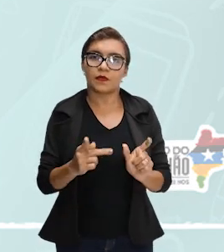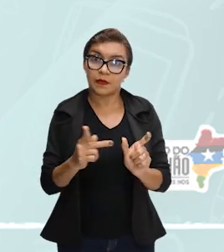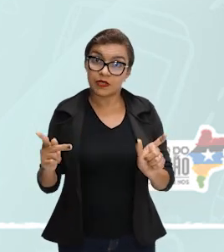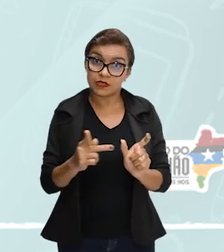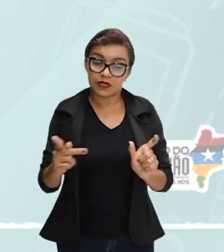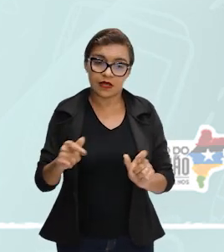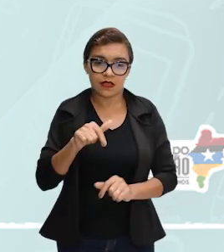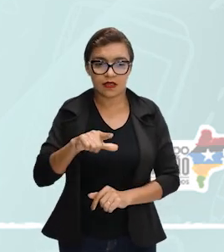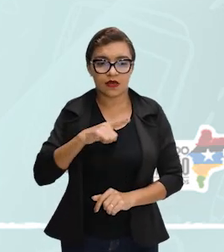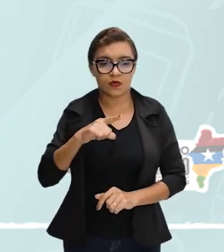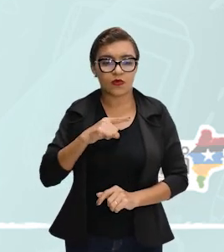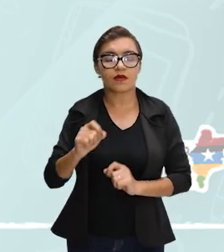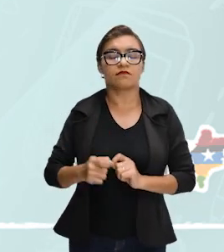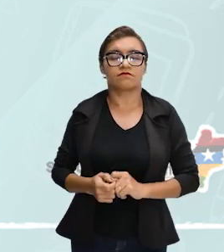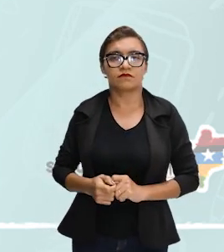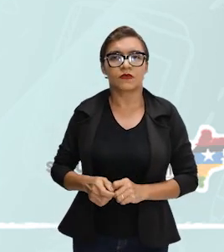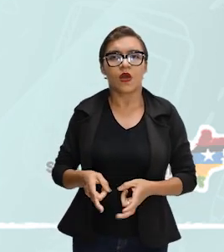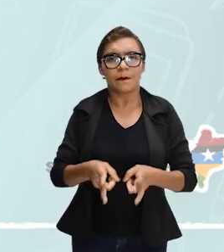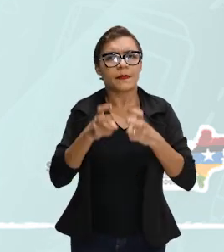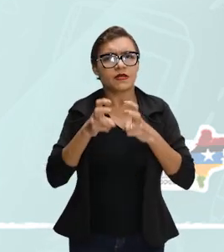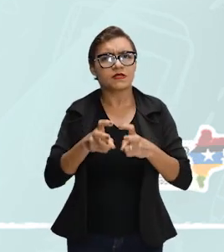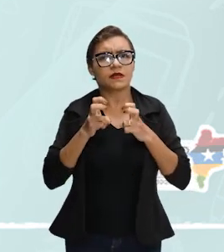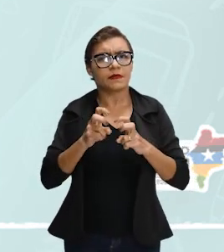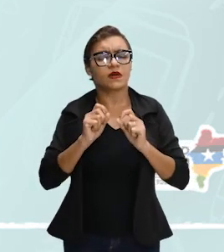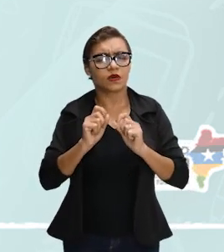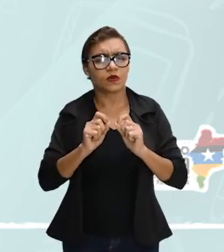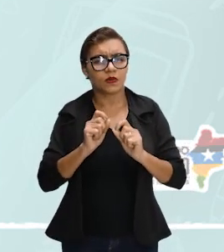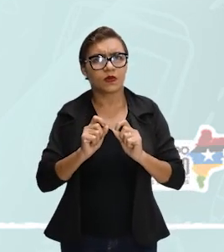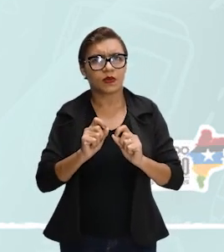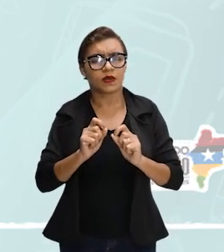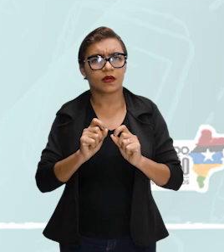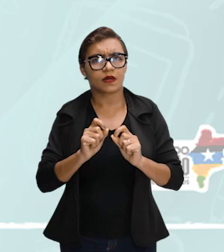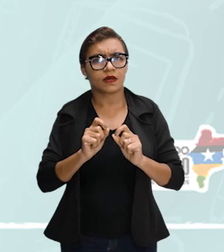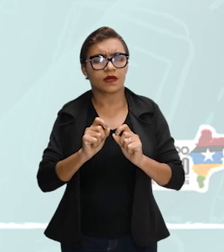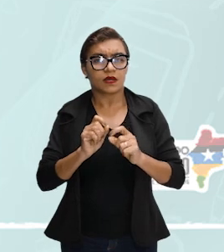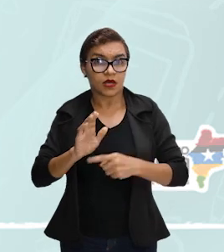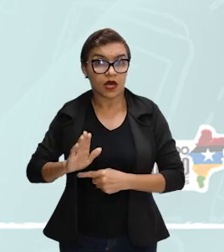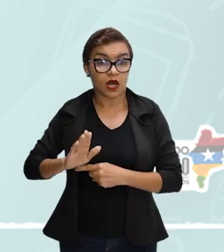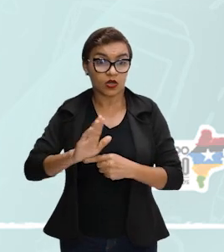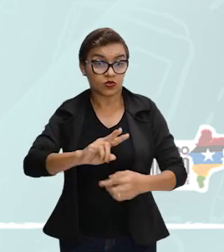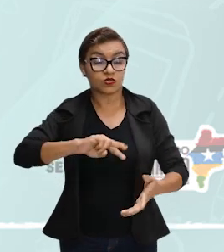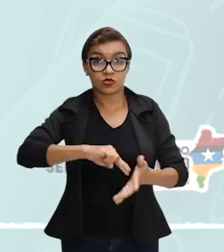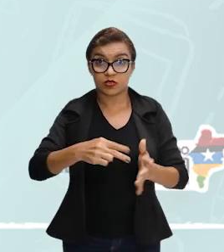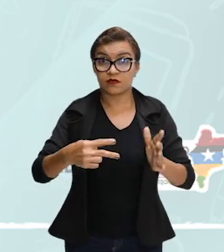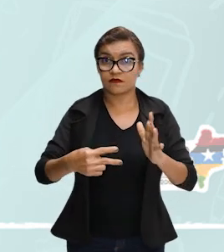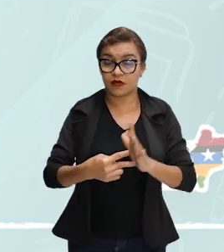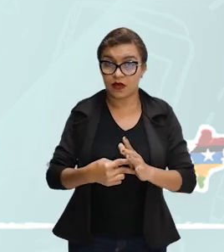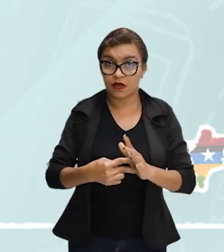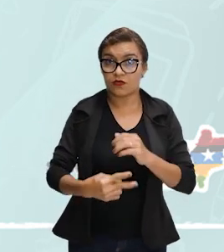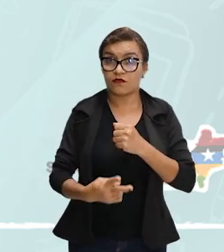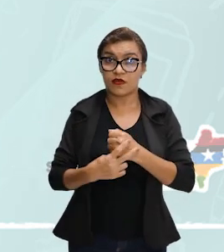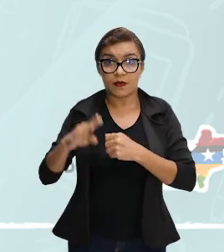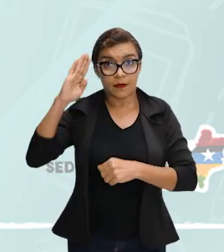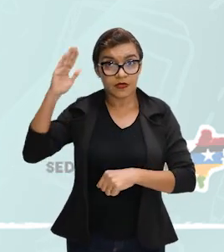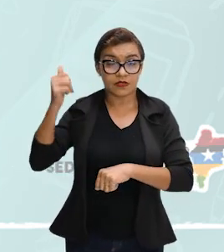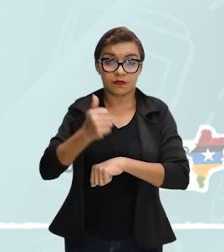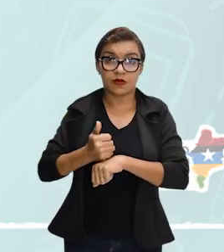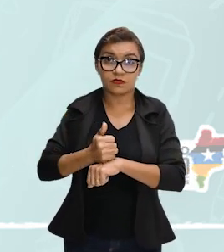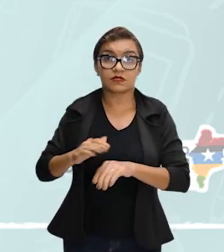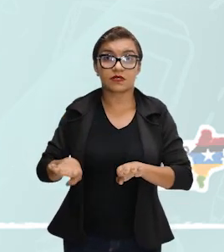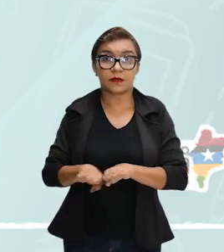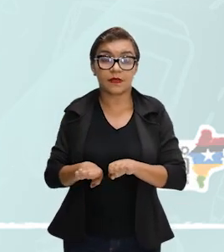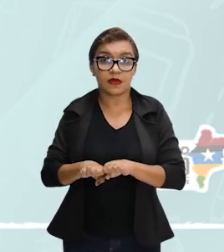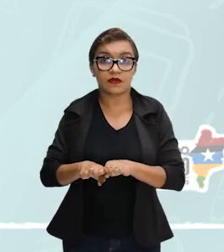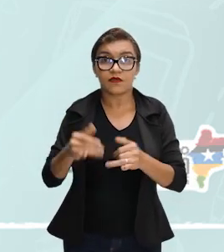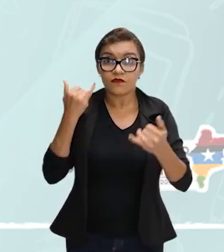página anterior, é possível distinguir entre aquele que contribui com o significado, verbo principal, e aquele que contribui com informações